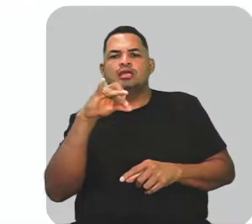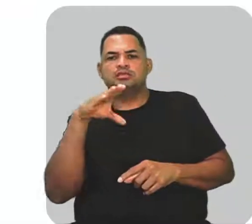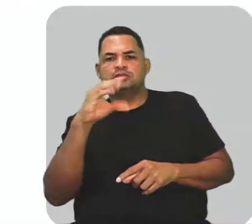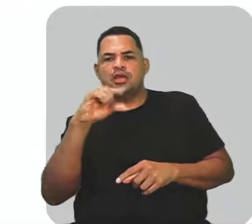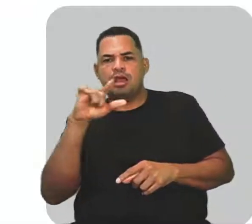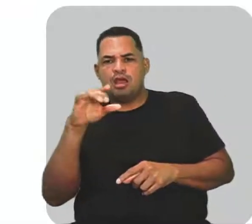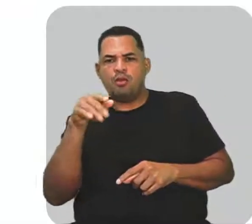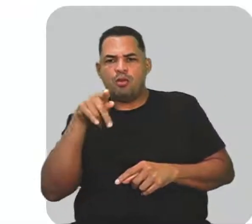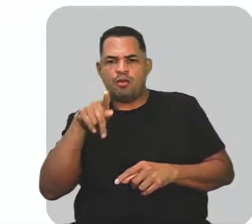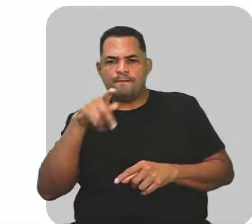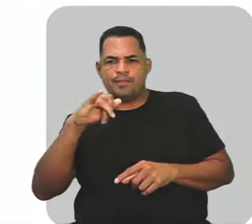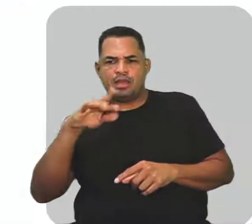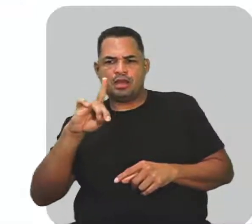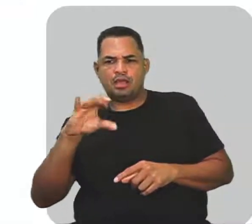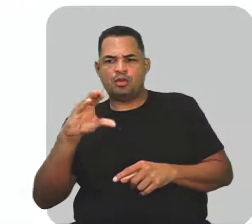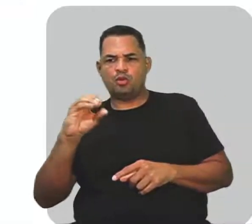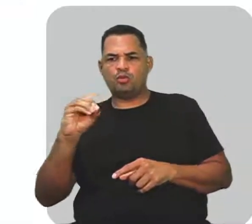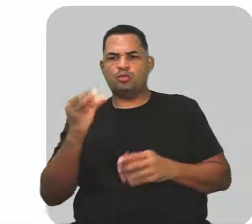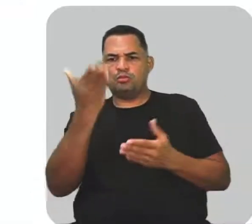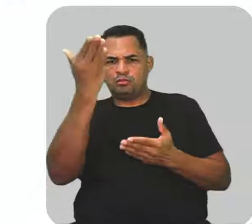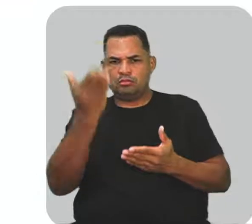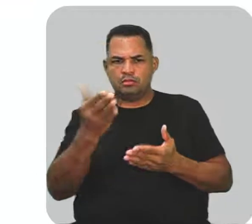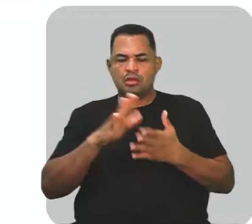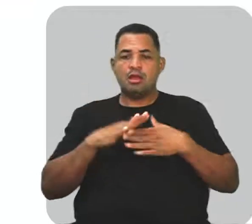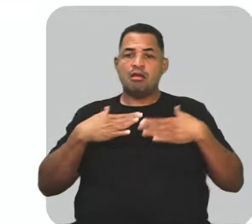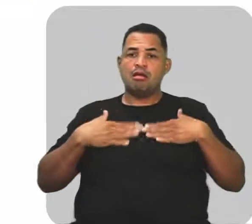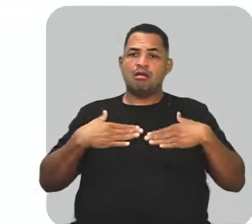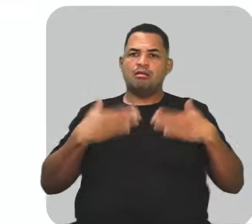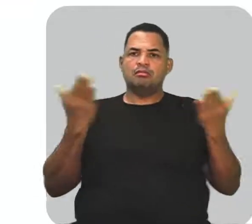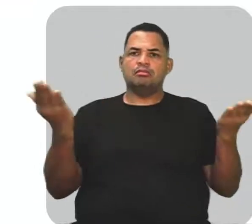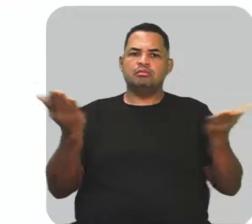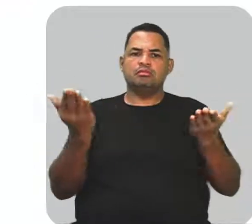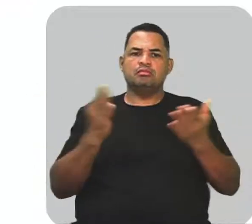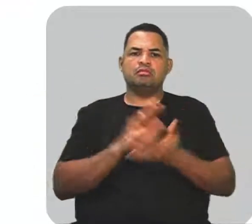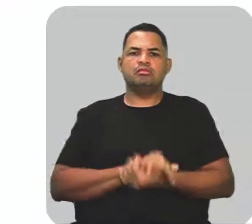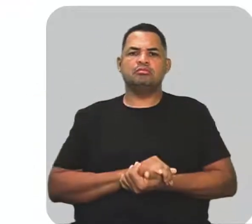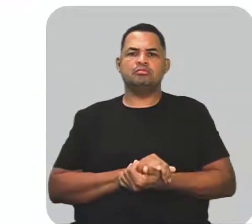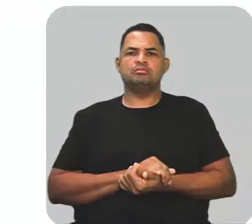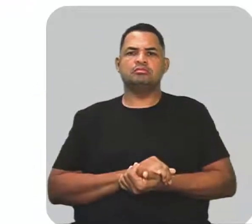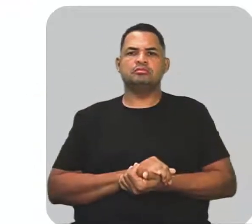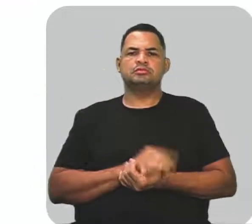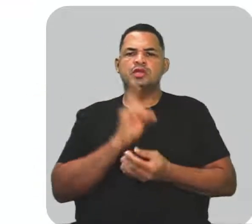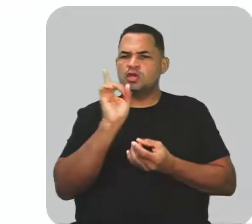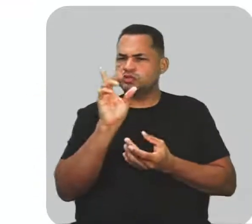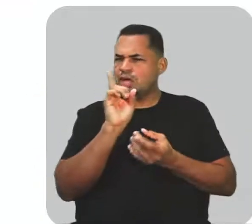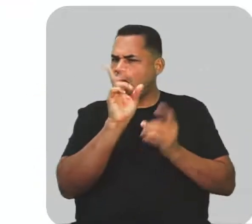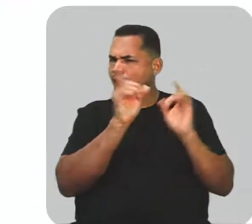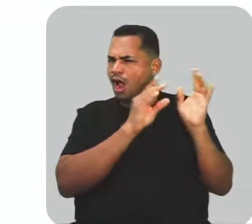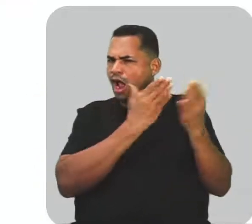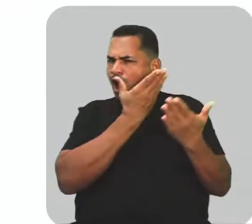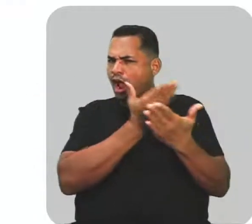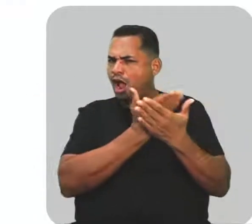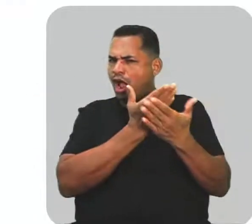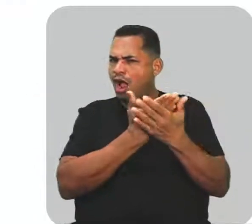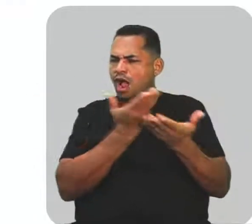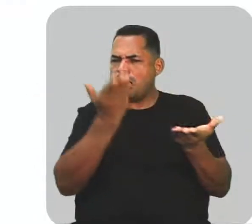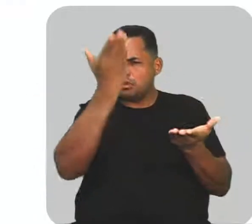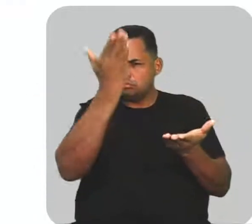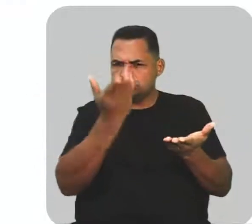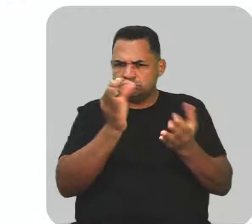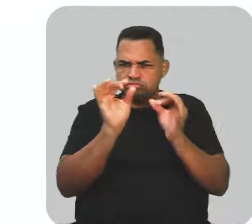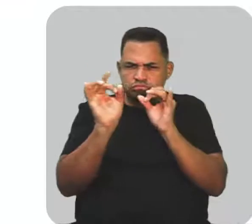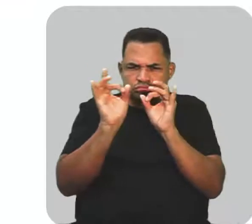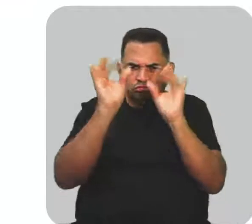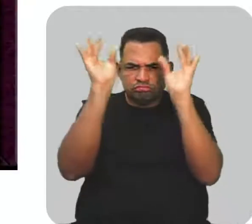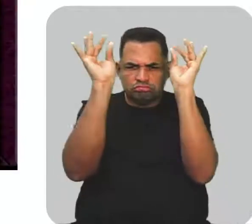período. Galerinha, calma aí, viu? Porque nós vamos ver um a um nos seus